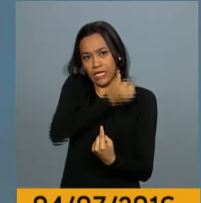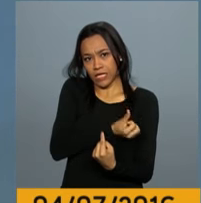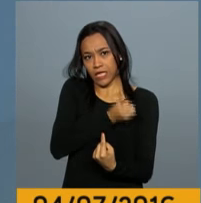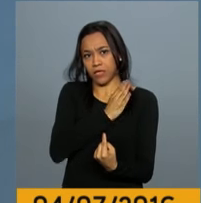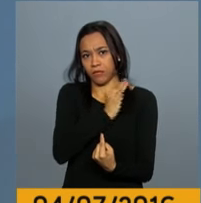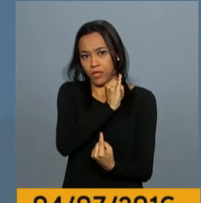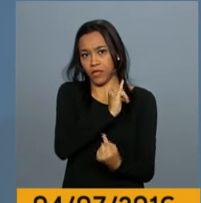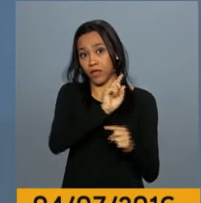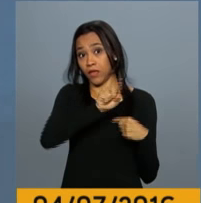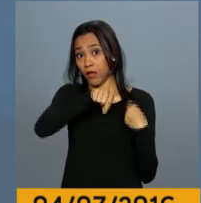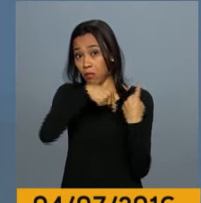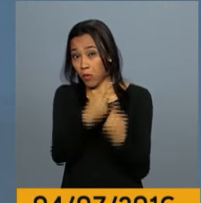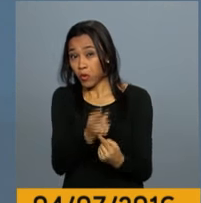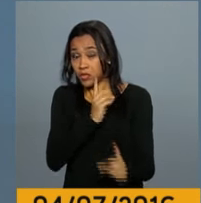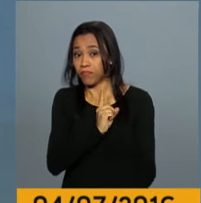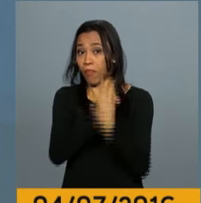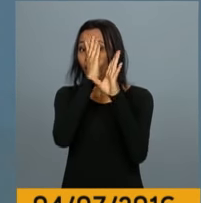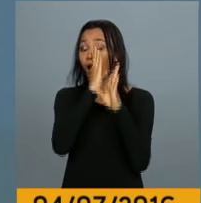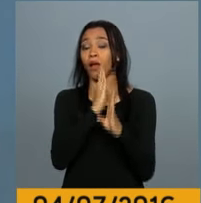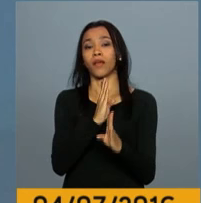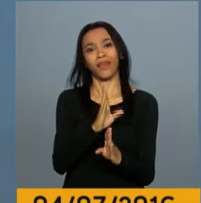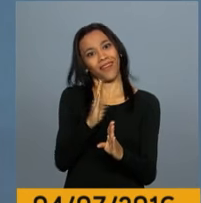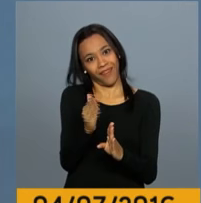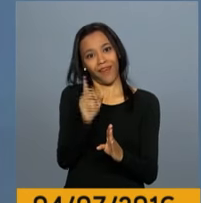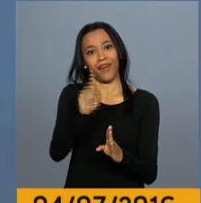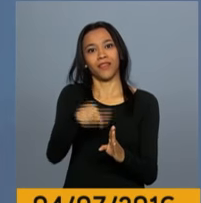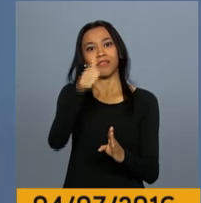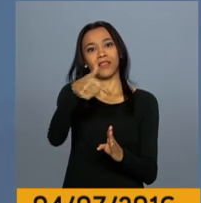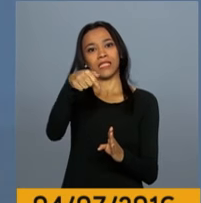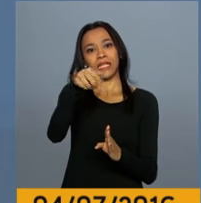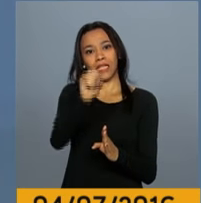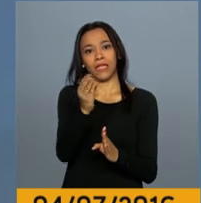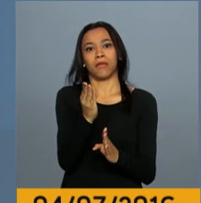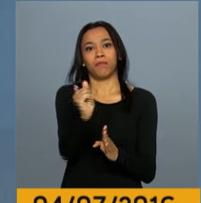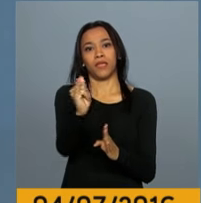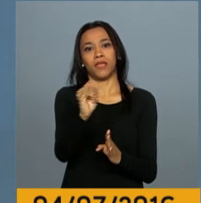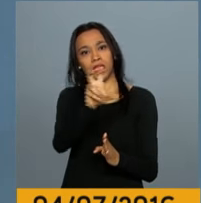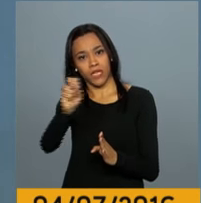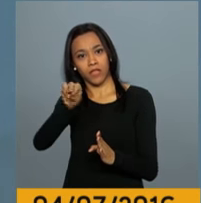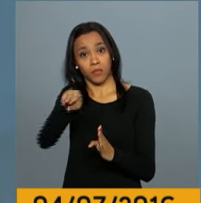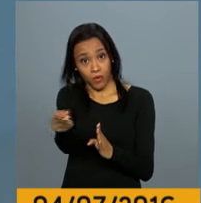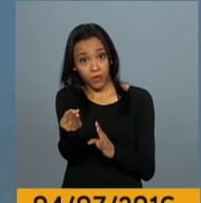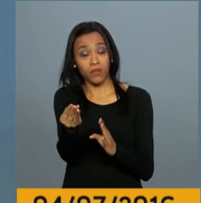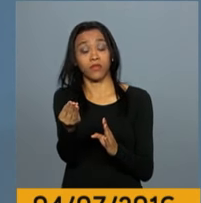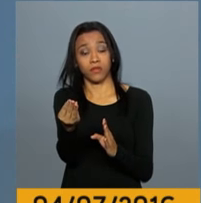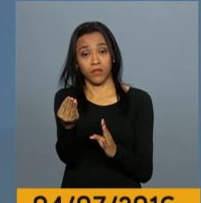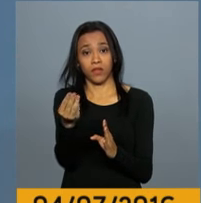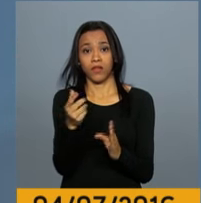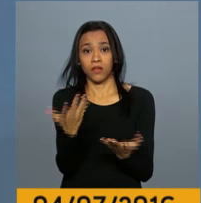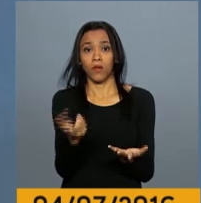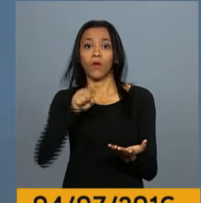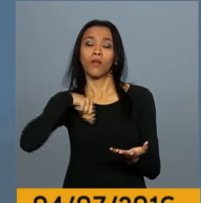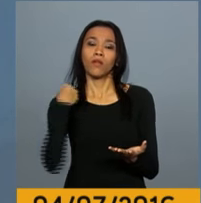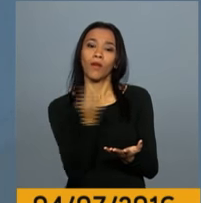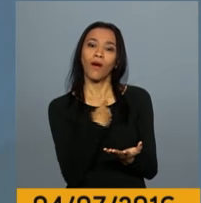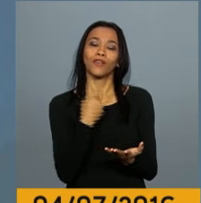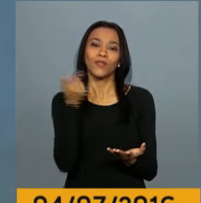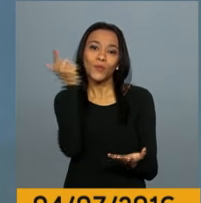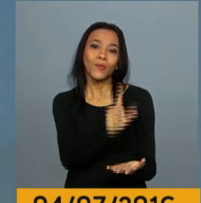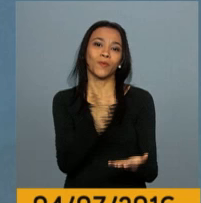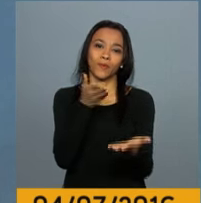bilhões, mas detectou-se depois que era de 170 bilhões e 500 milhões, nós fizemos